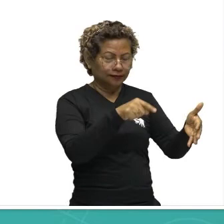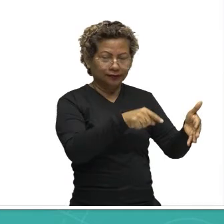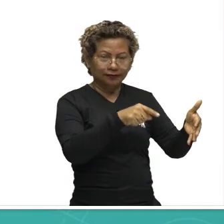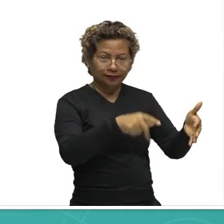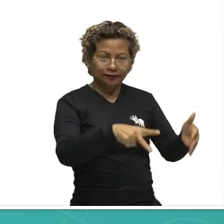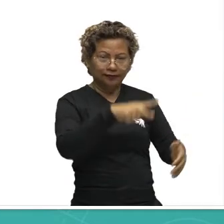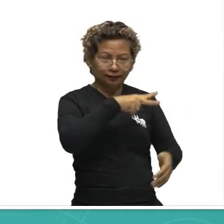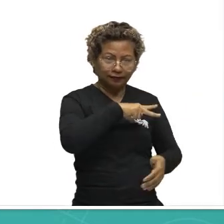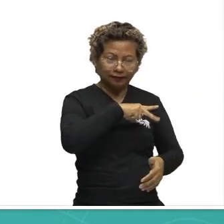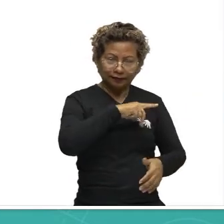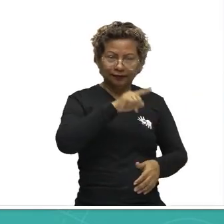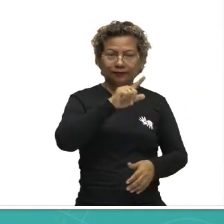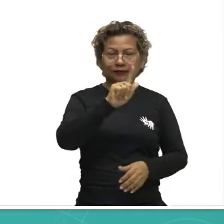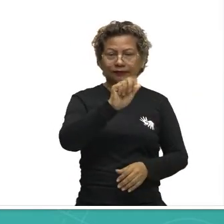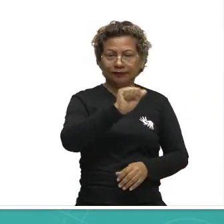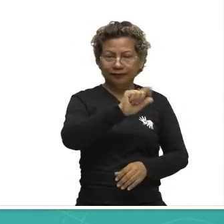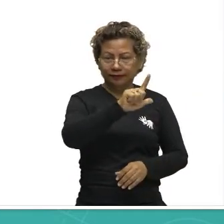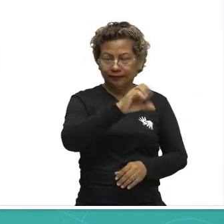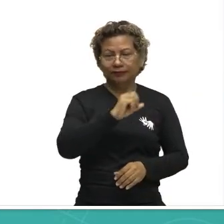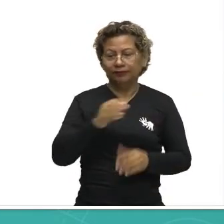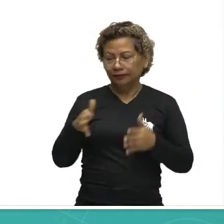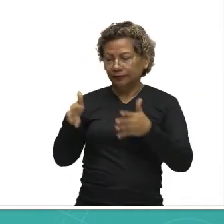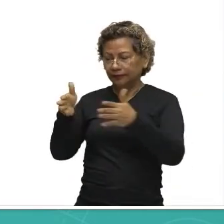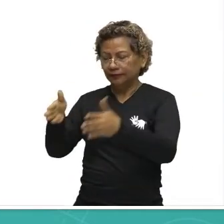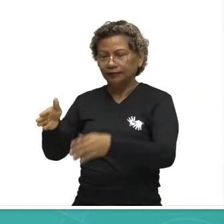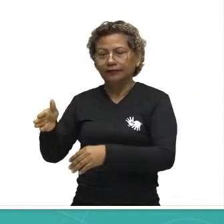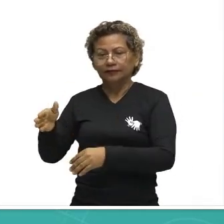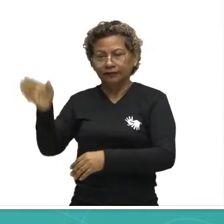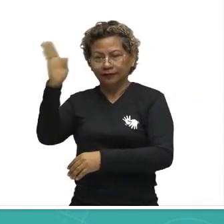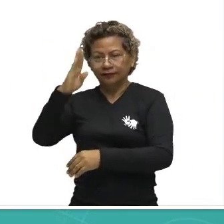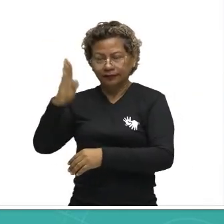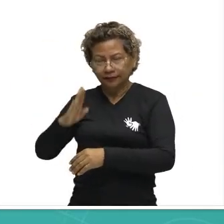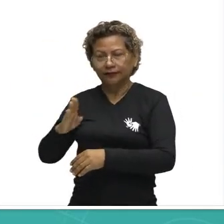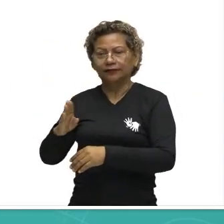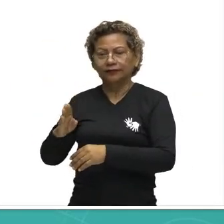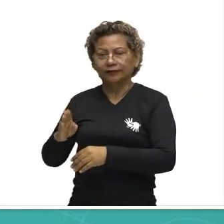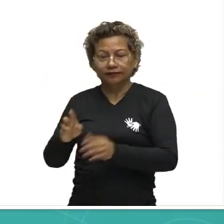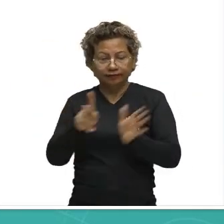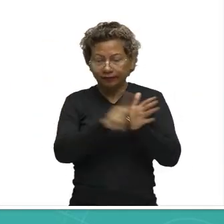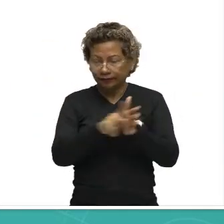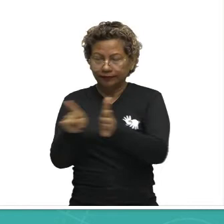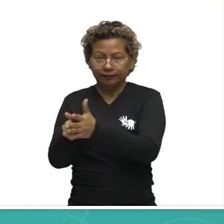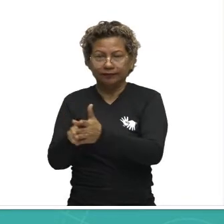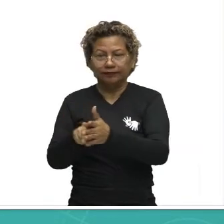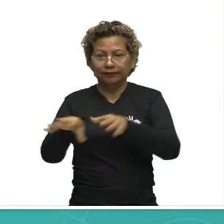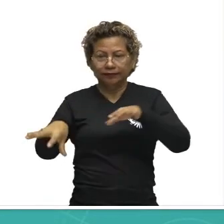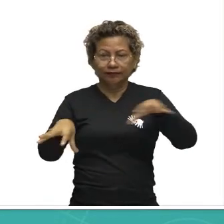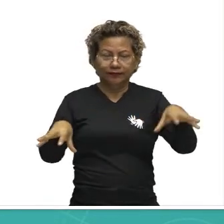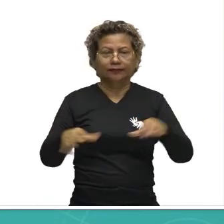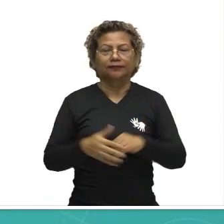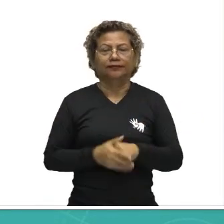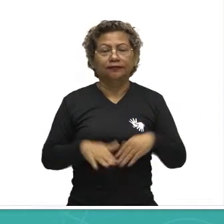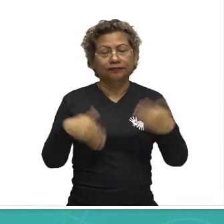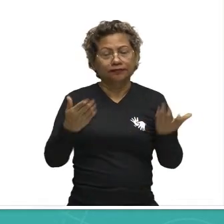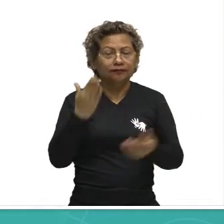Brasil, certo? Então, cada região tem as suas características. Aí, continuando falando do vira, vamos lá? Normalmente